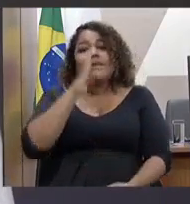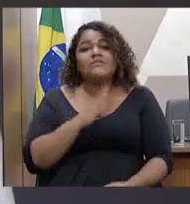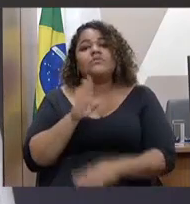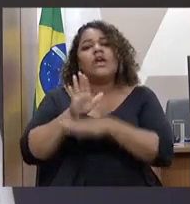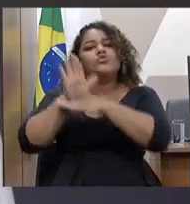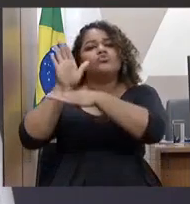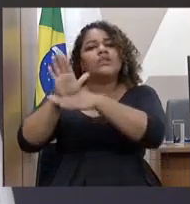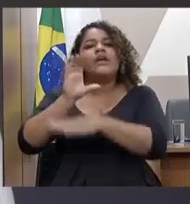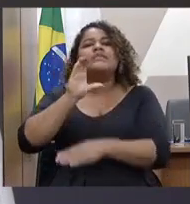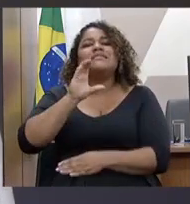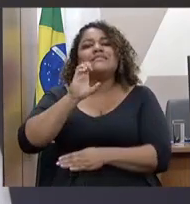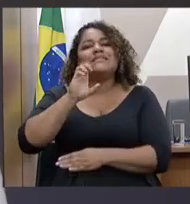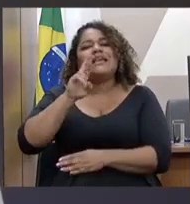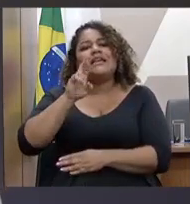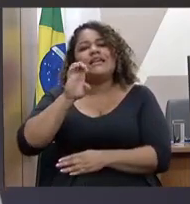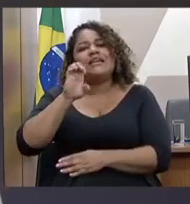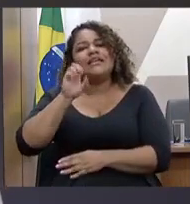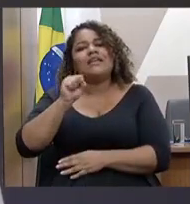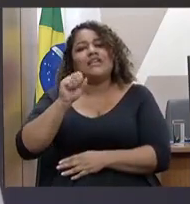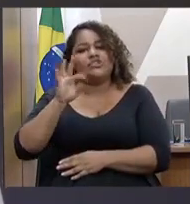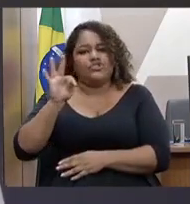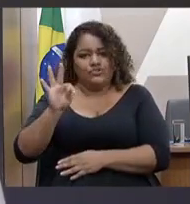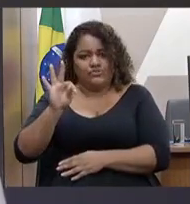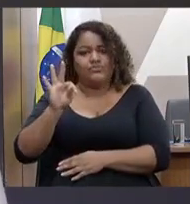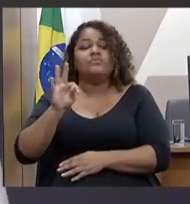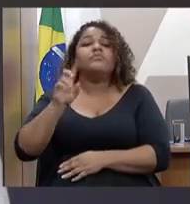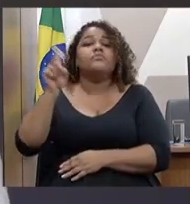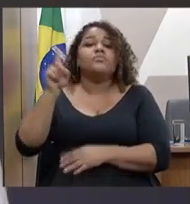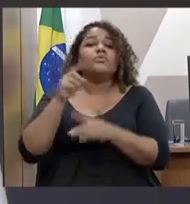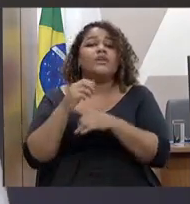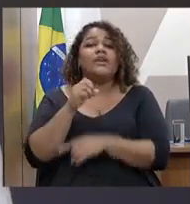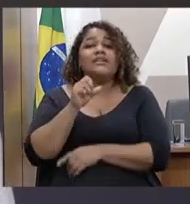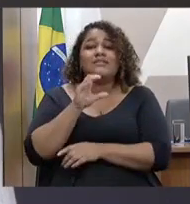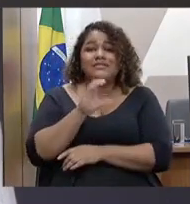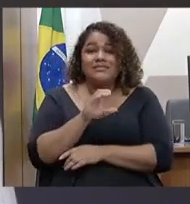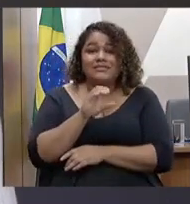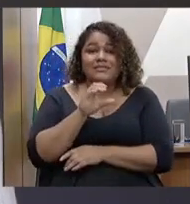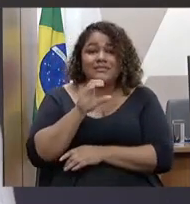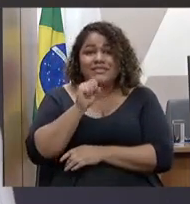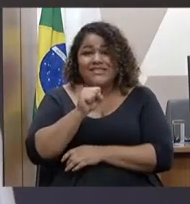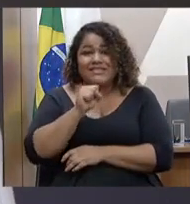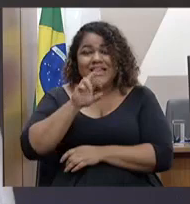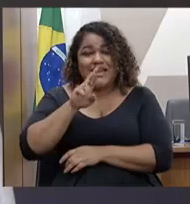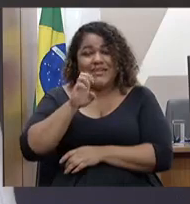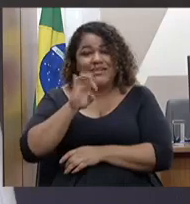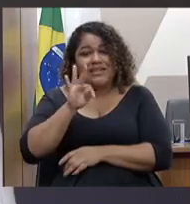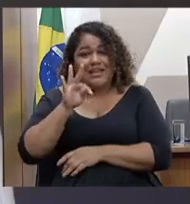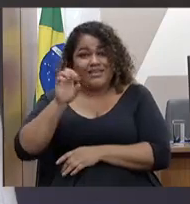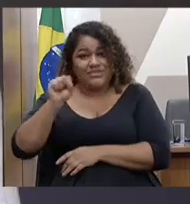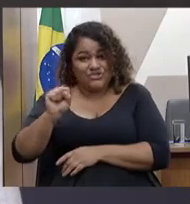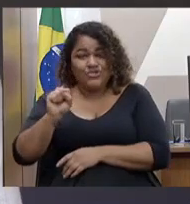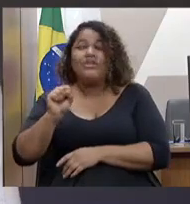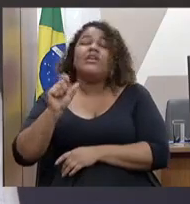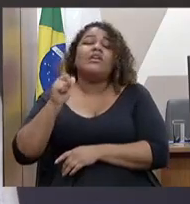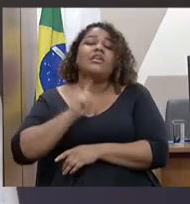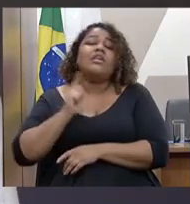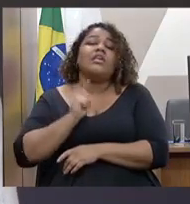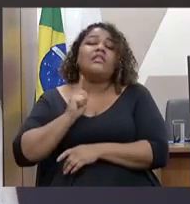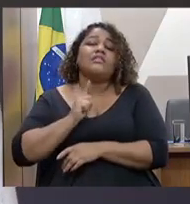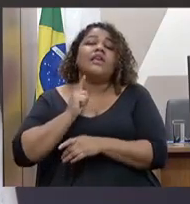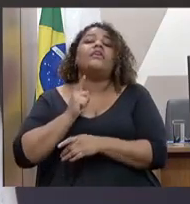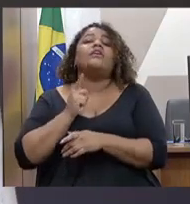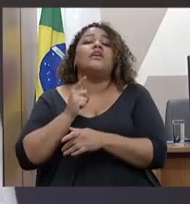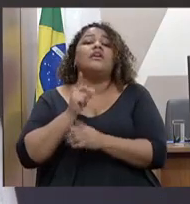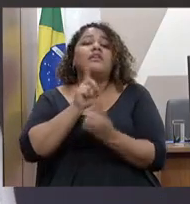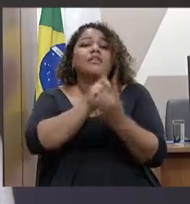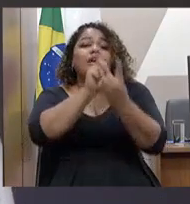ceresto de Ubá nós temos o seresta lá em Ubá Mas como foi dito aqui o cerest ele tem que atender várias cidades a nossa são 20 municípios